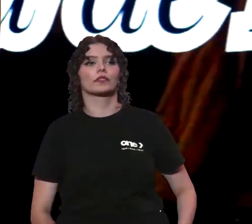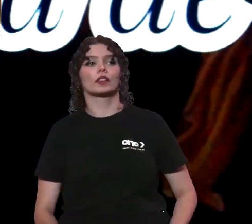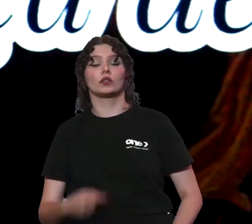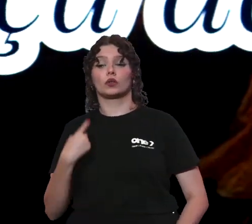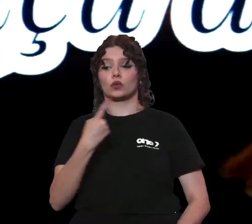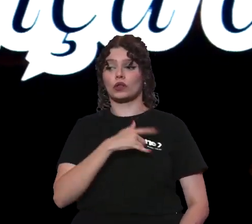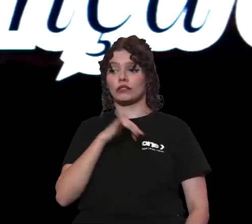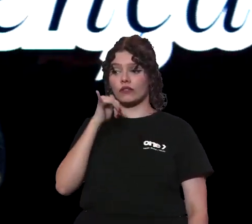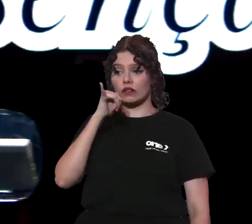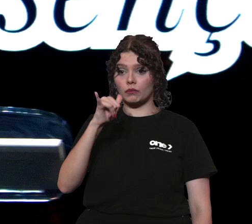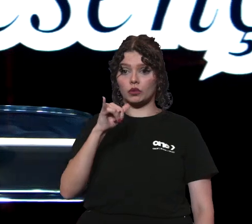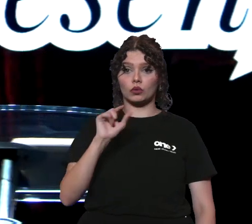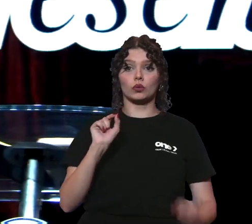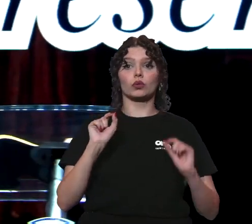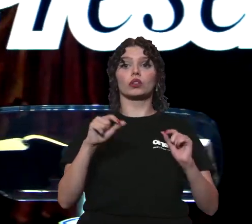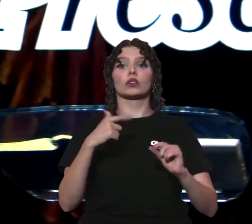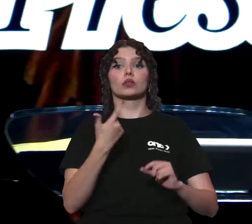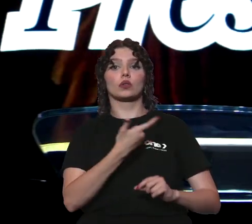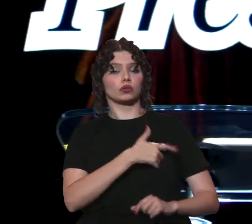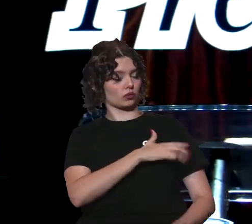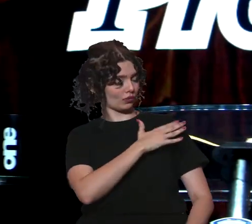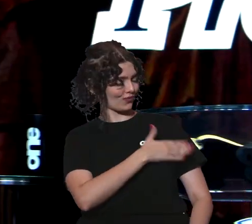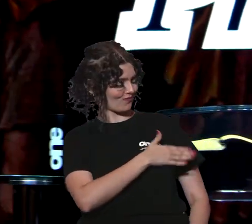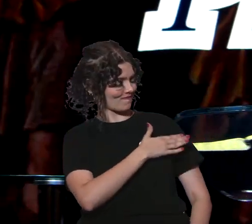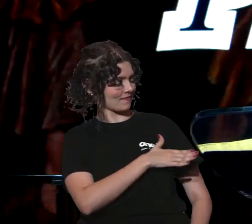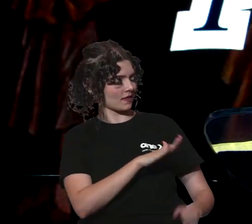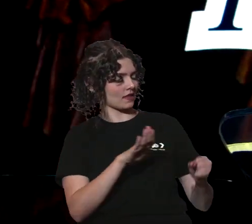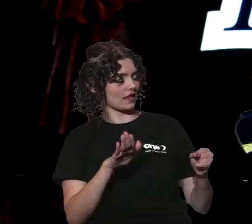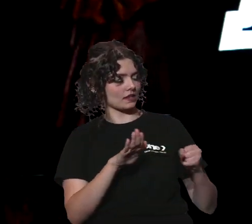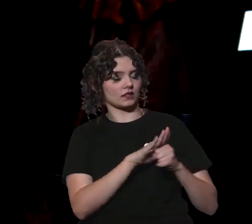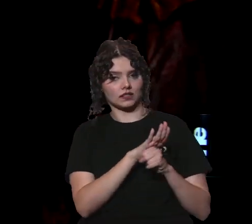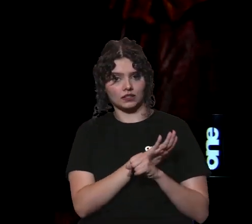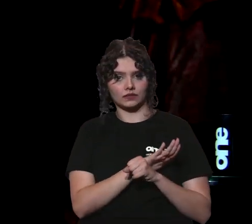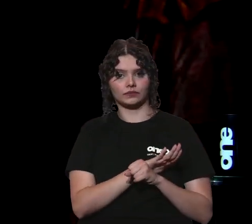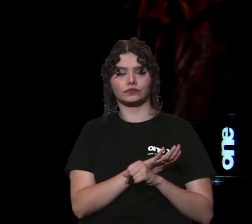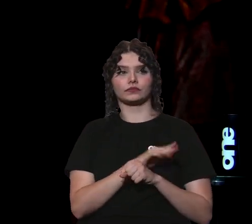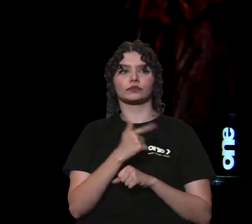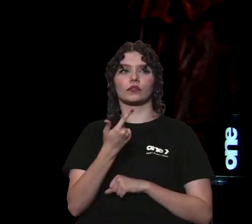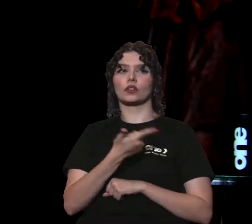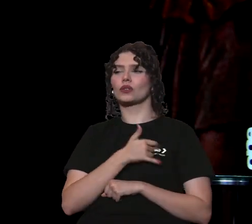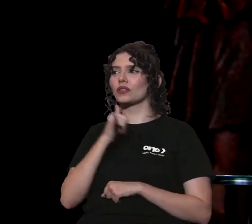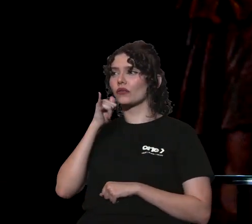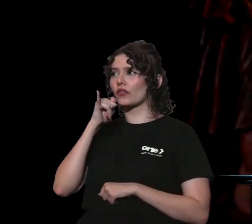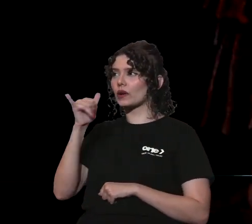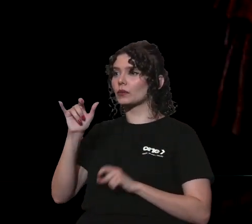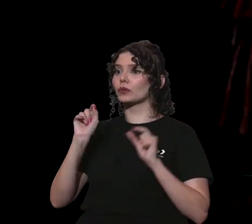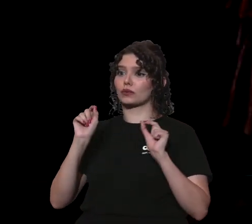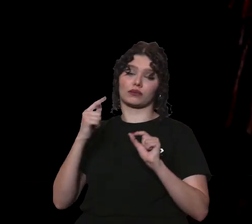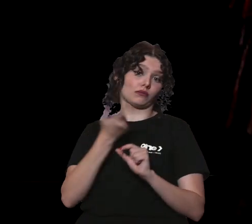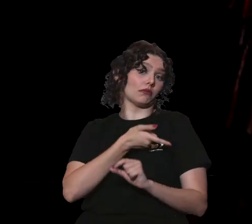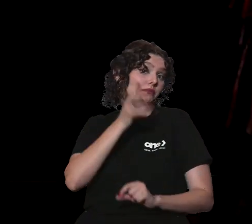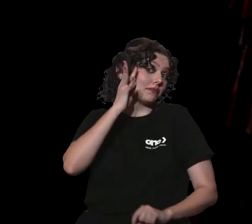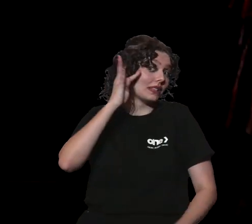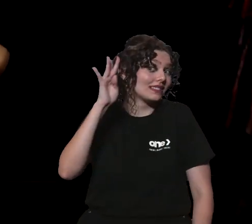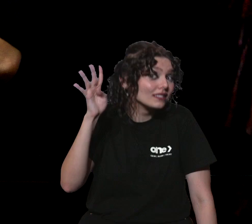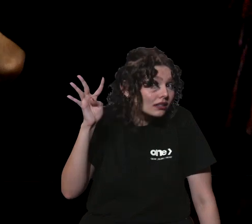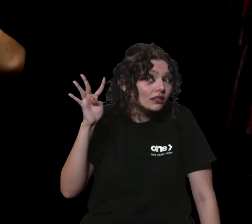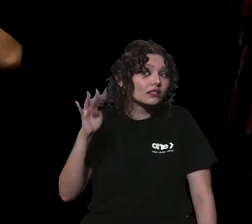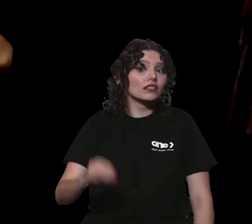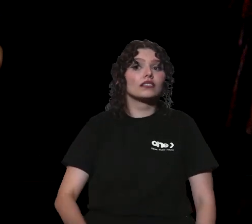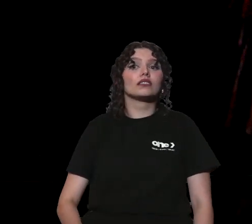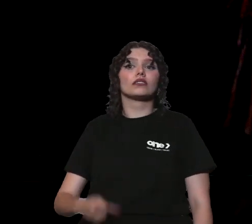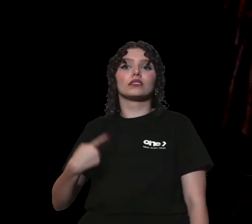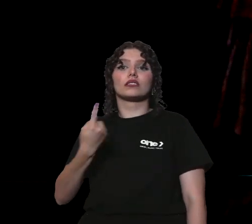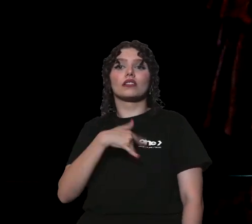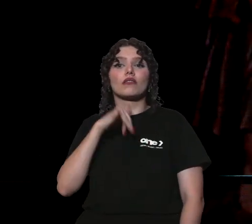sai o que está cheio o nosso coração. A gente fala aquilo que a gente está pensando. A gente